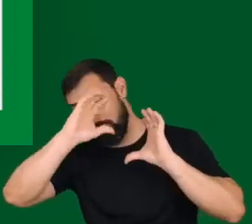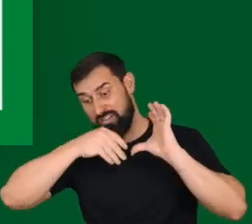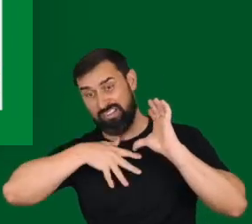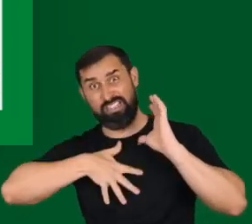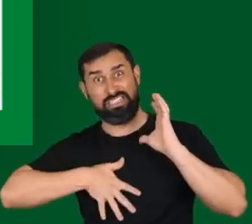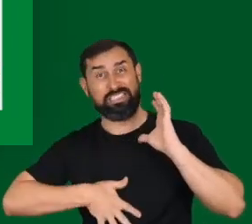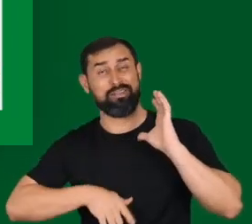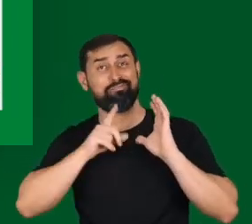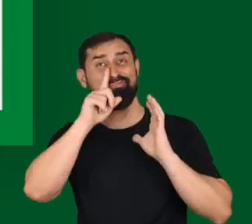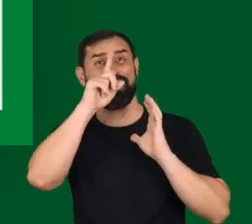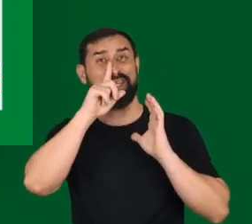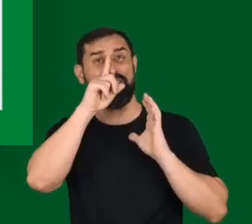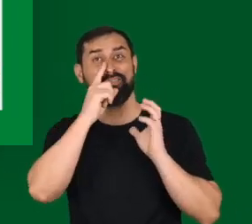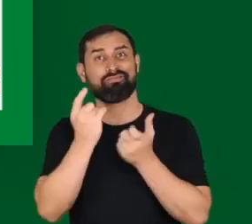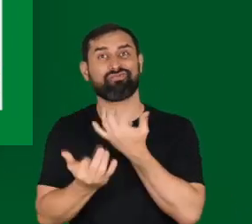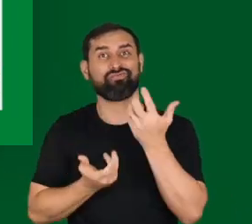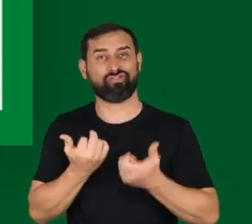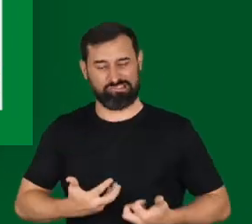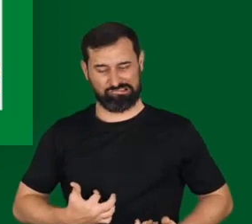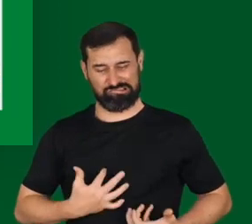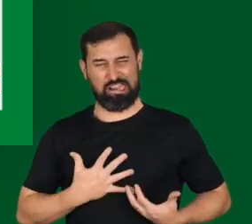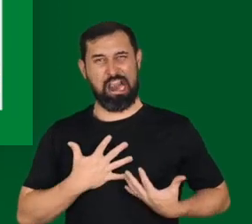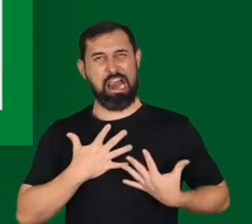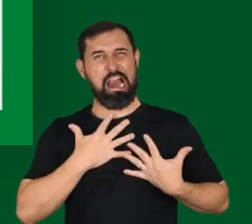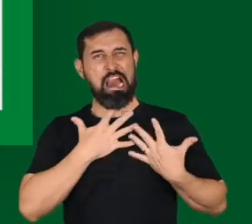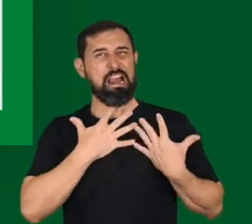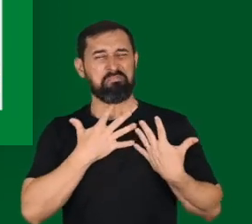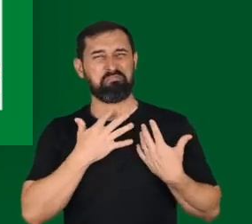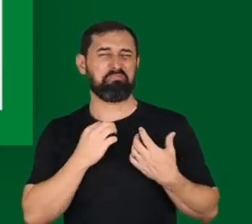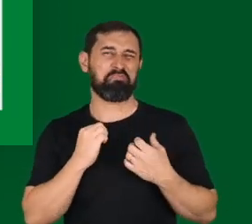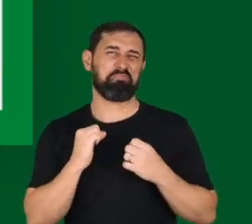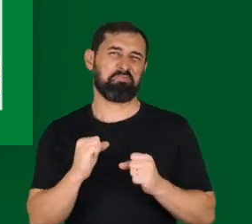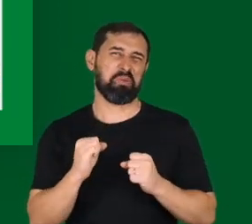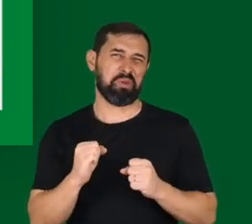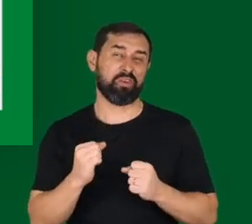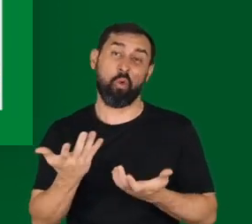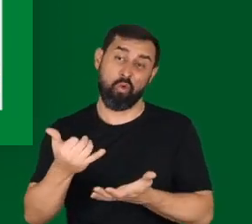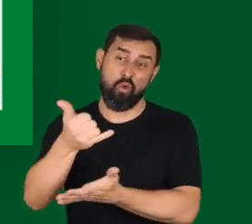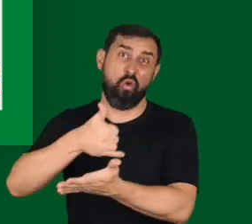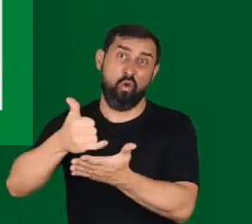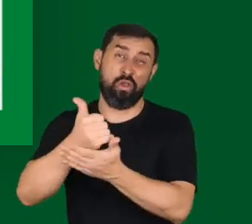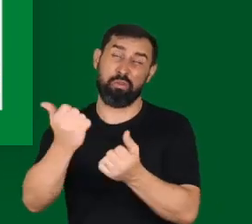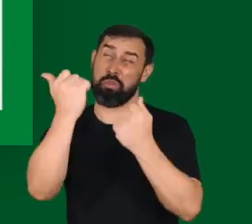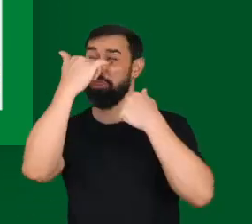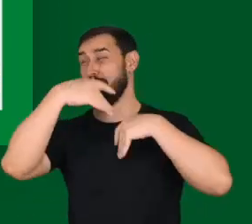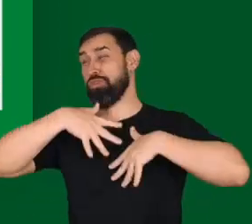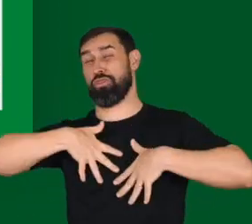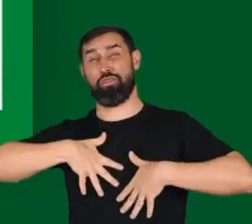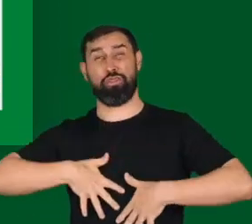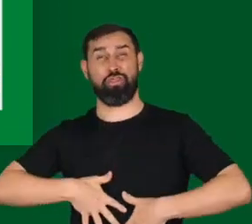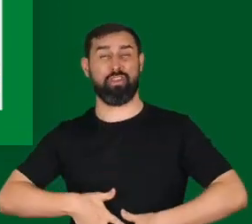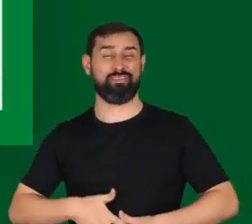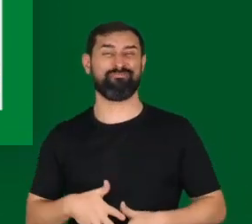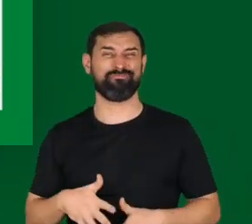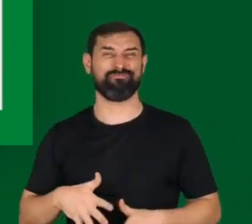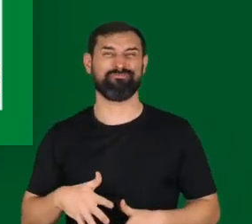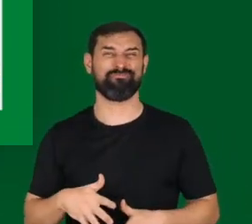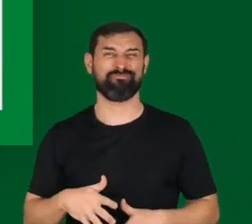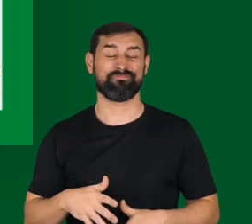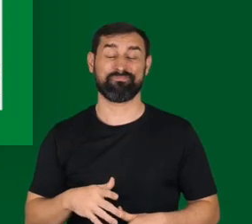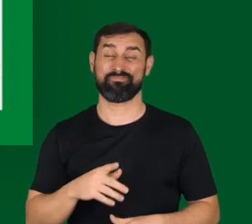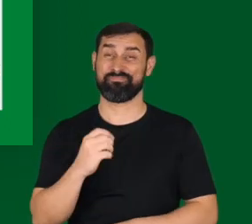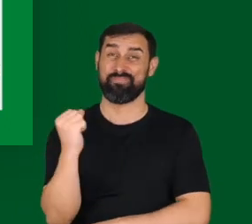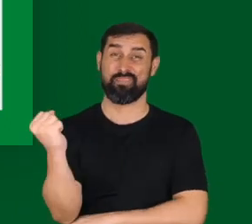consegue alcançar com as mãos, e essa água quente, né, ou essa gordura quente, ela pode cair